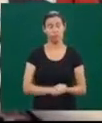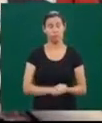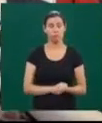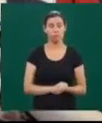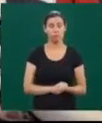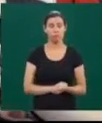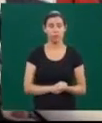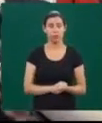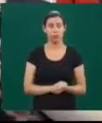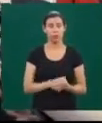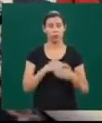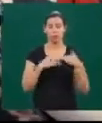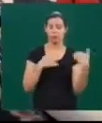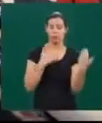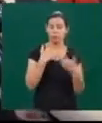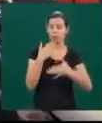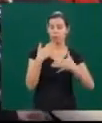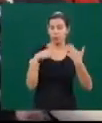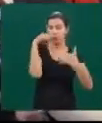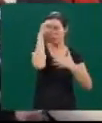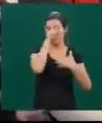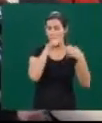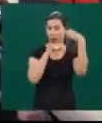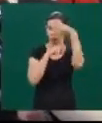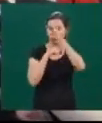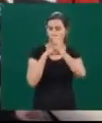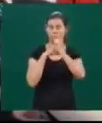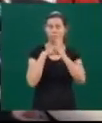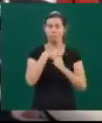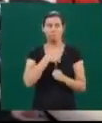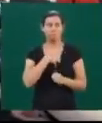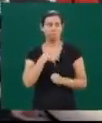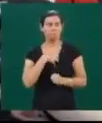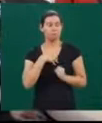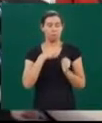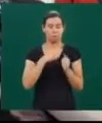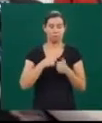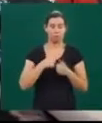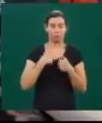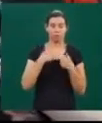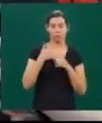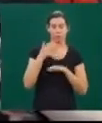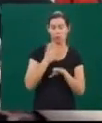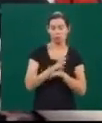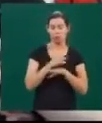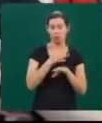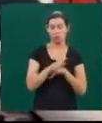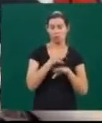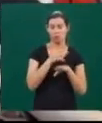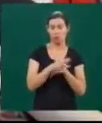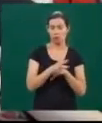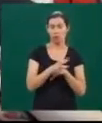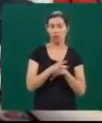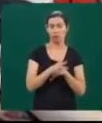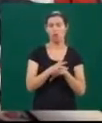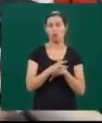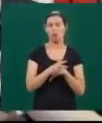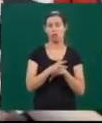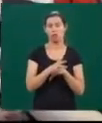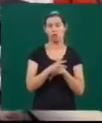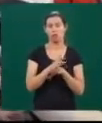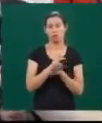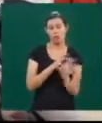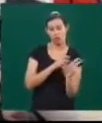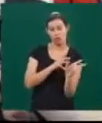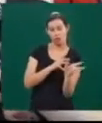vão aprendendo, vão se sentindo úteis, vão se aperfeiçoando, vão descobrindo habilidades que não tinham